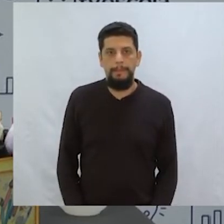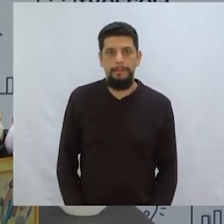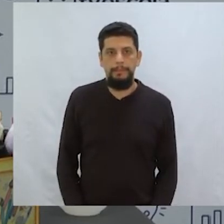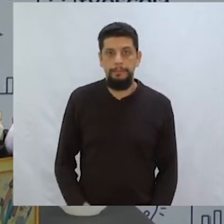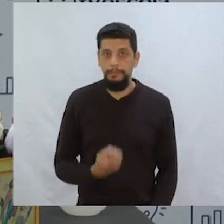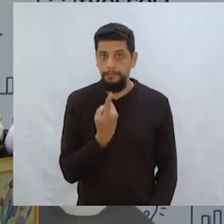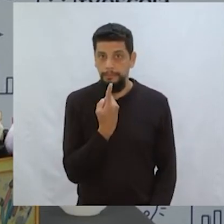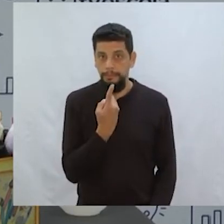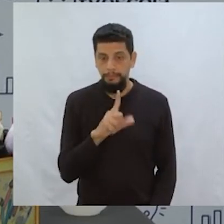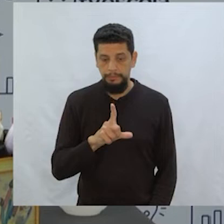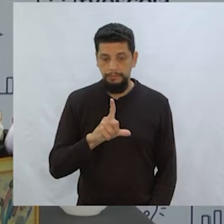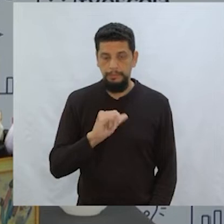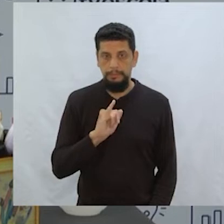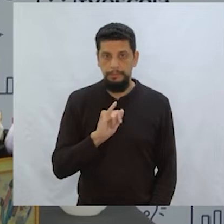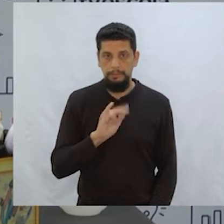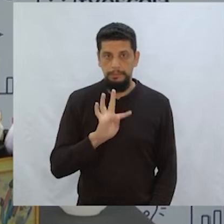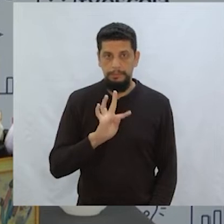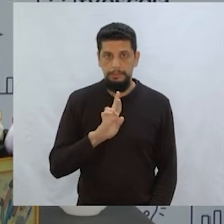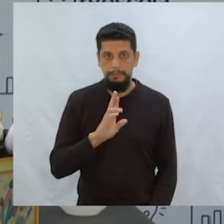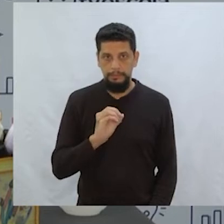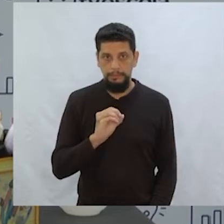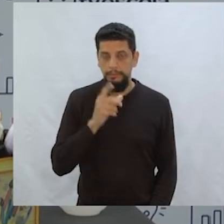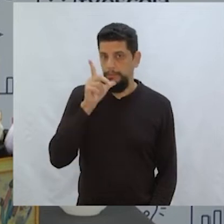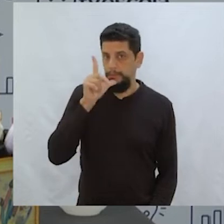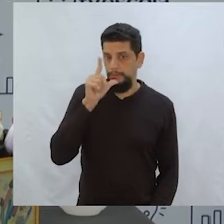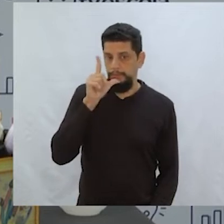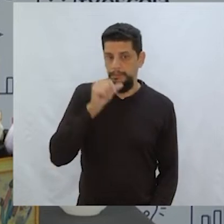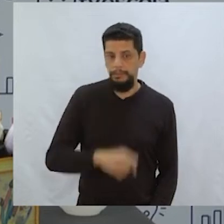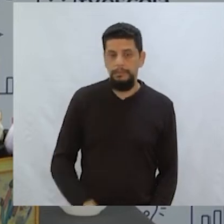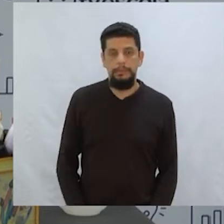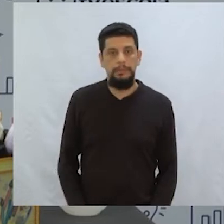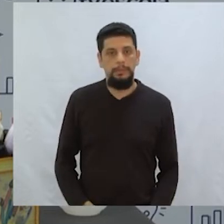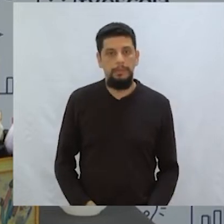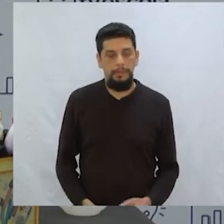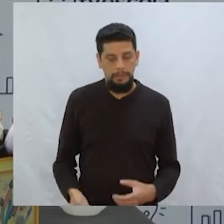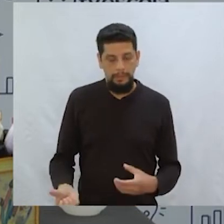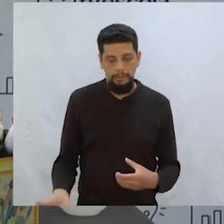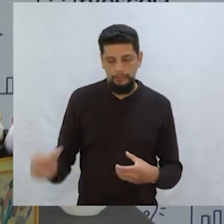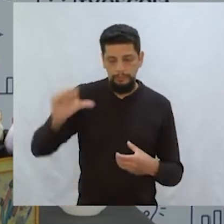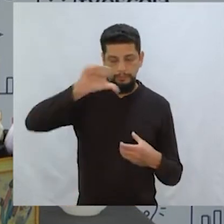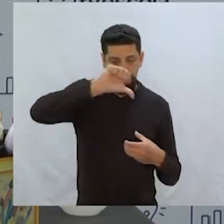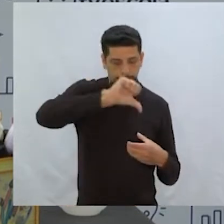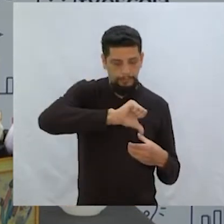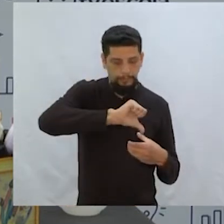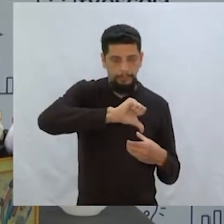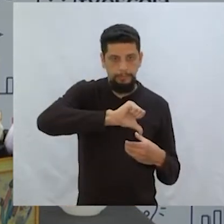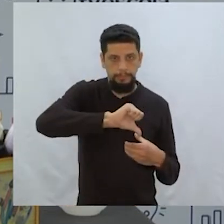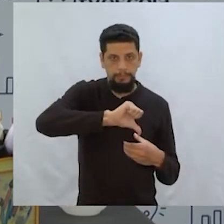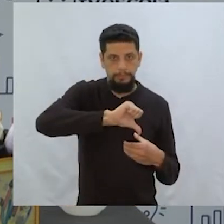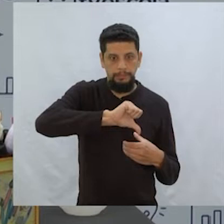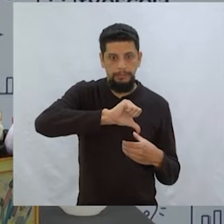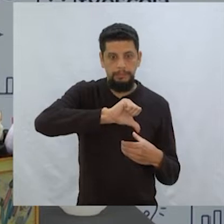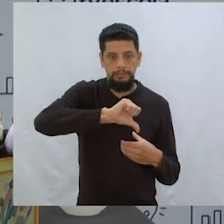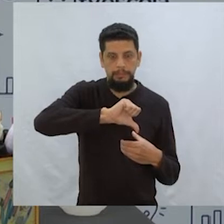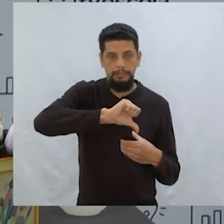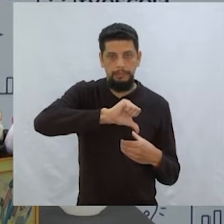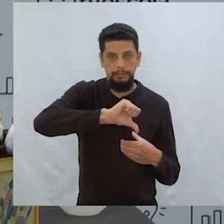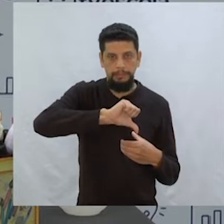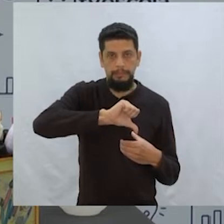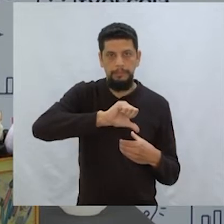1 litro de água. Opa! E vamos encher os copos.